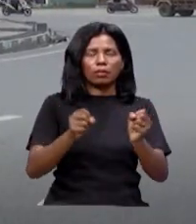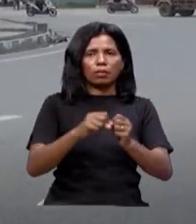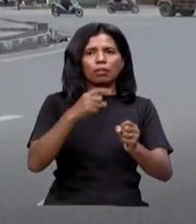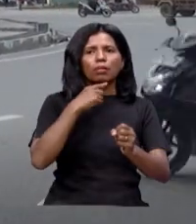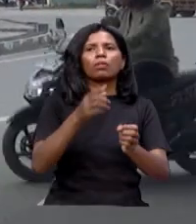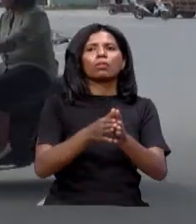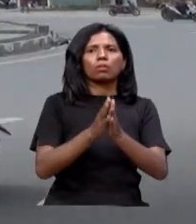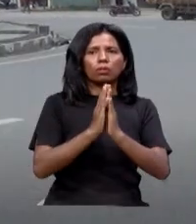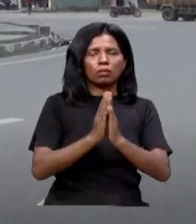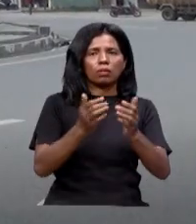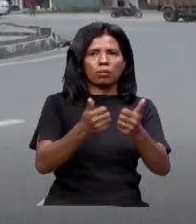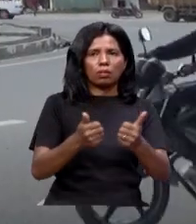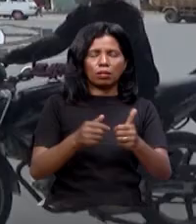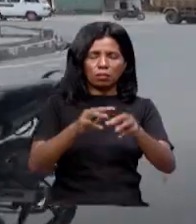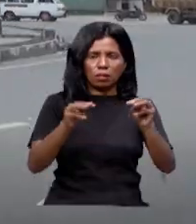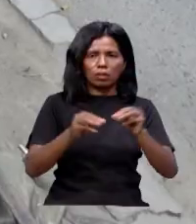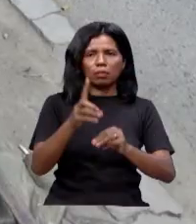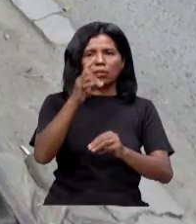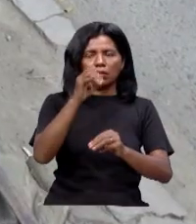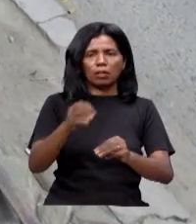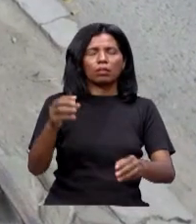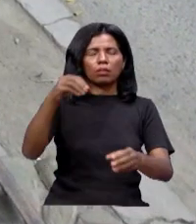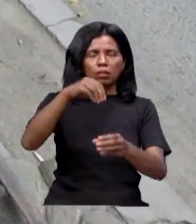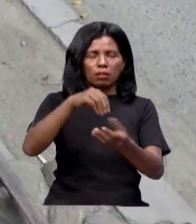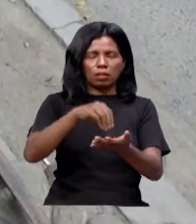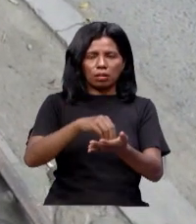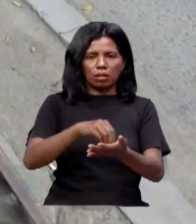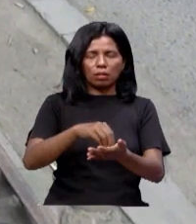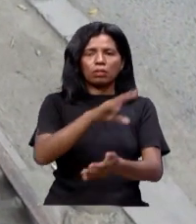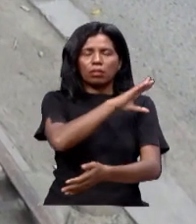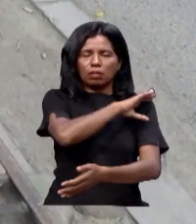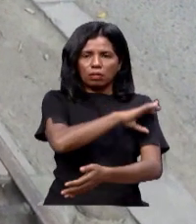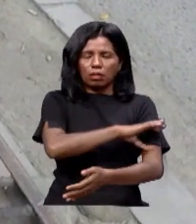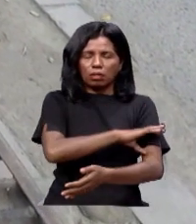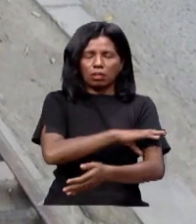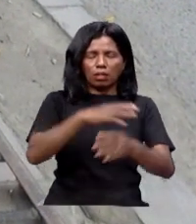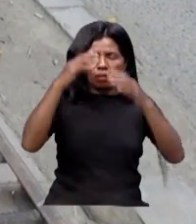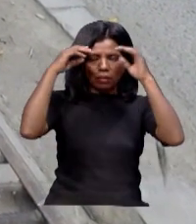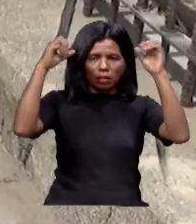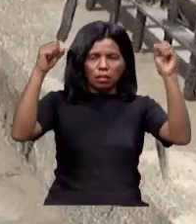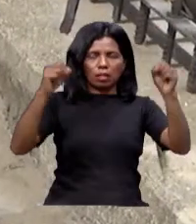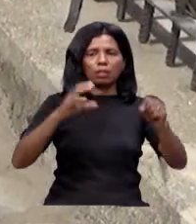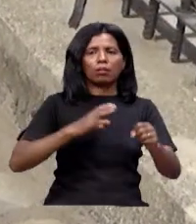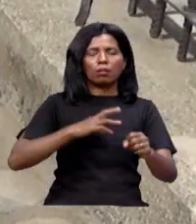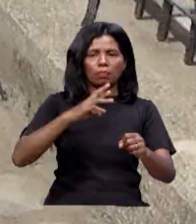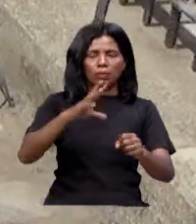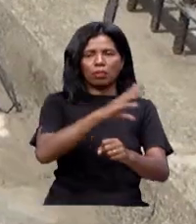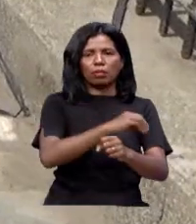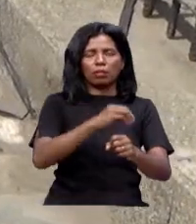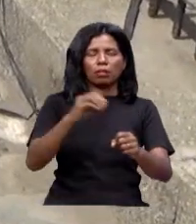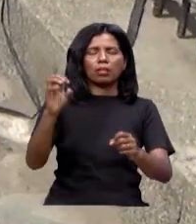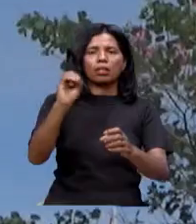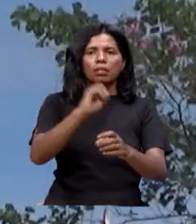russo ba autoridade município dele, atu tau segurança e a jardim estátua presidente Nicolau Lobato Comoro, no jardim